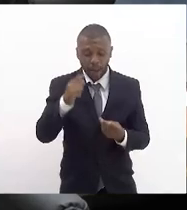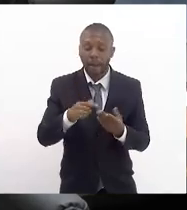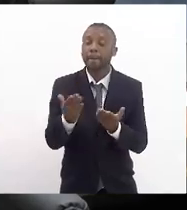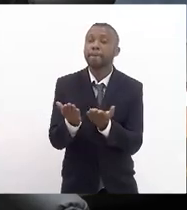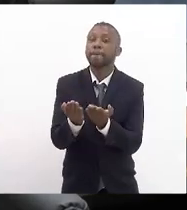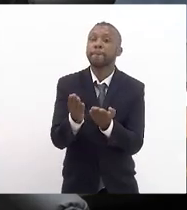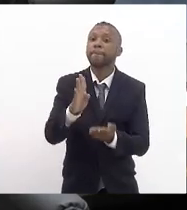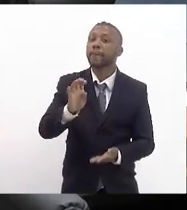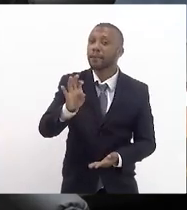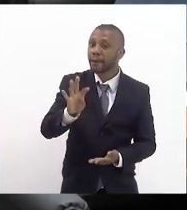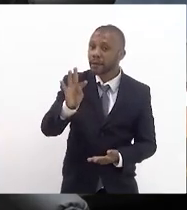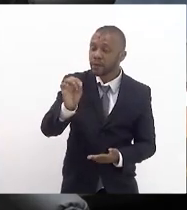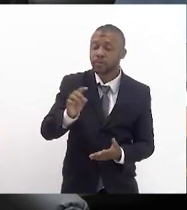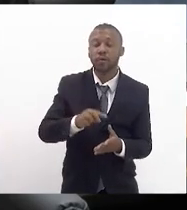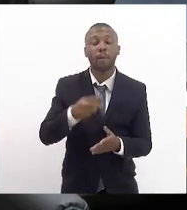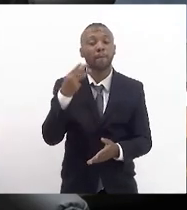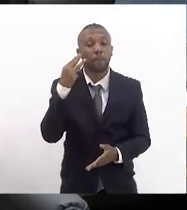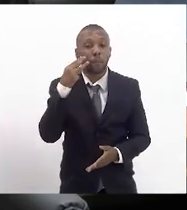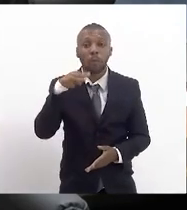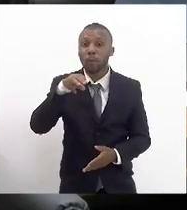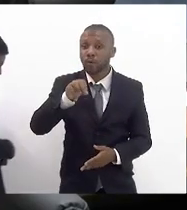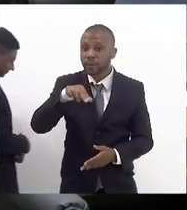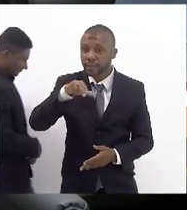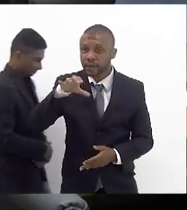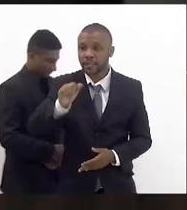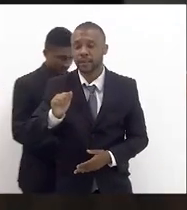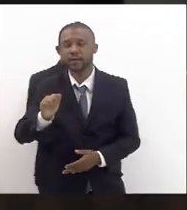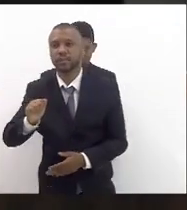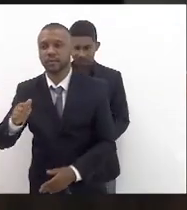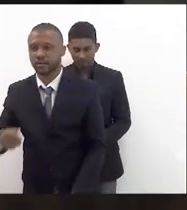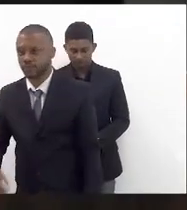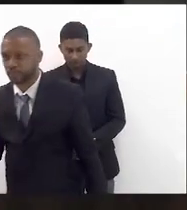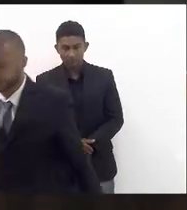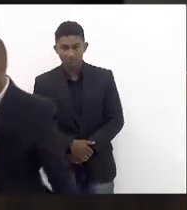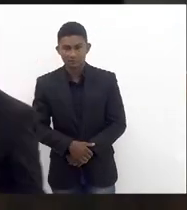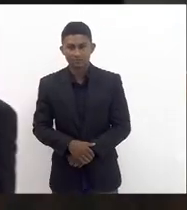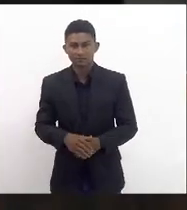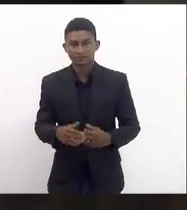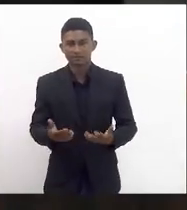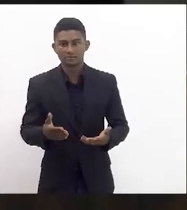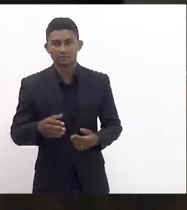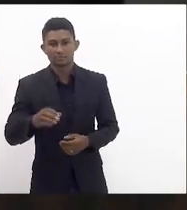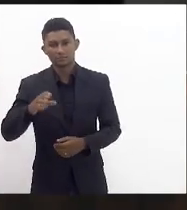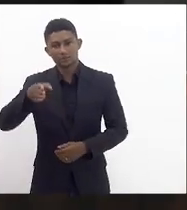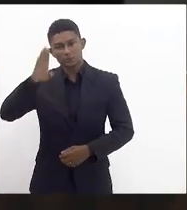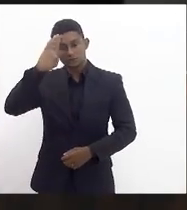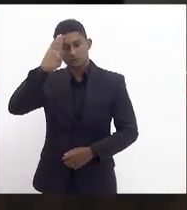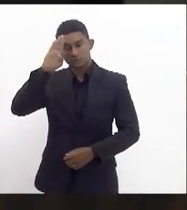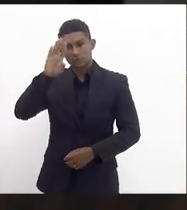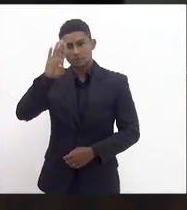Dionísio Lins, Mônica Francisco, Mônica. Luiz Paulo, subtenente Bernardo,